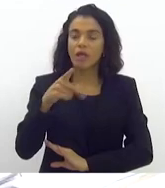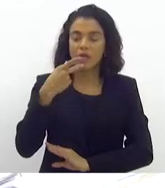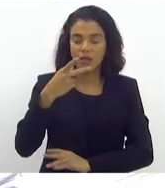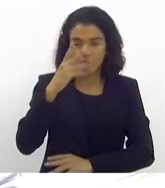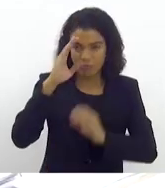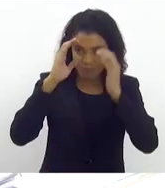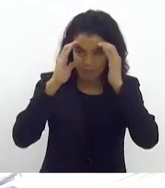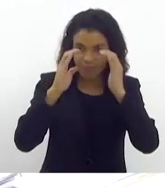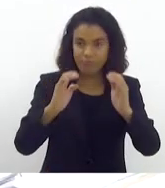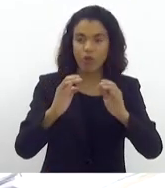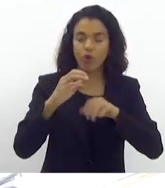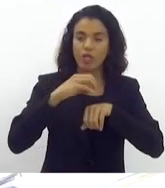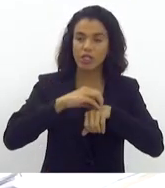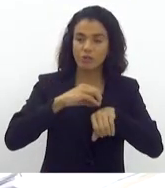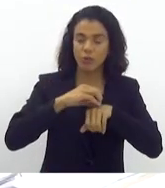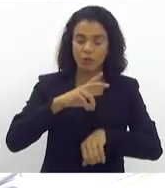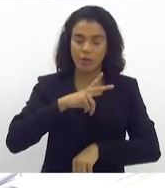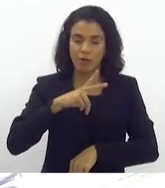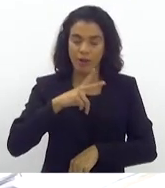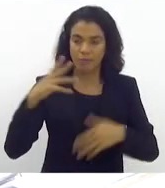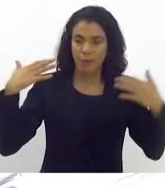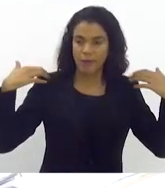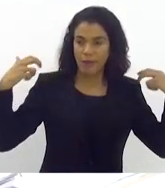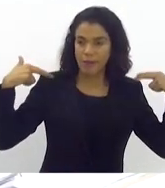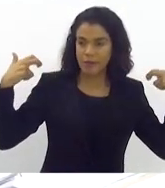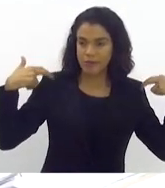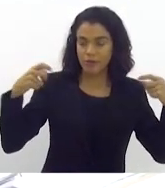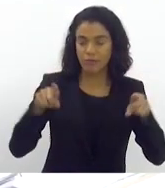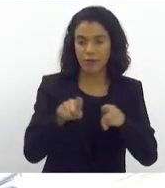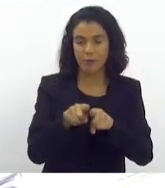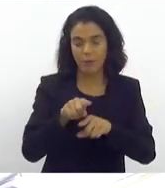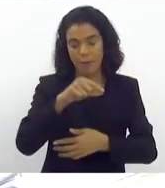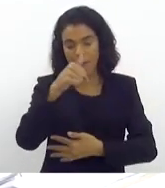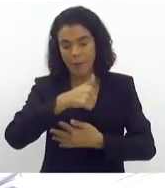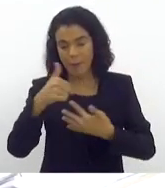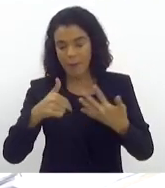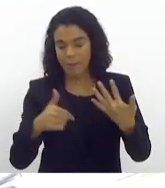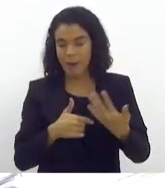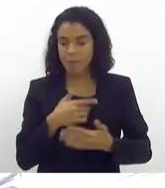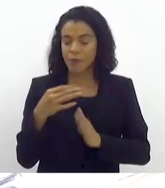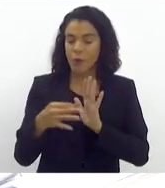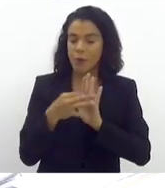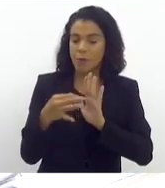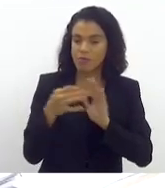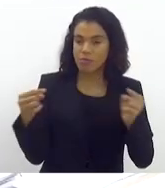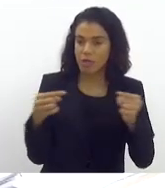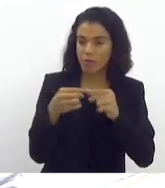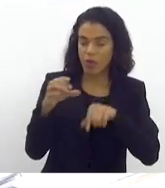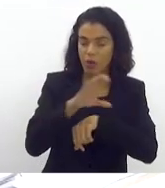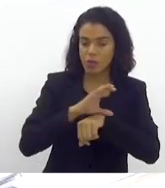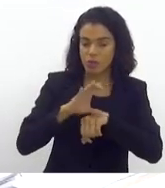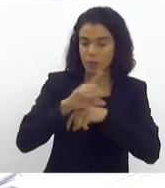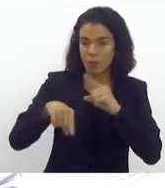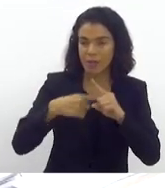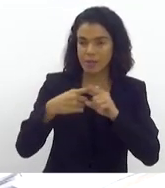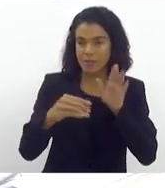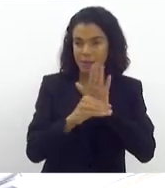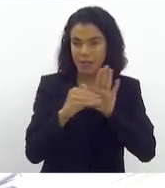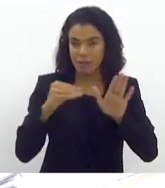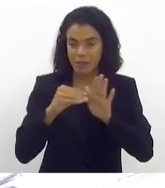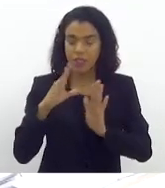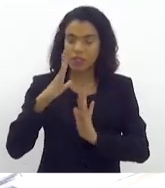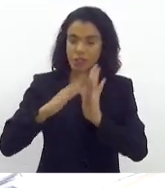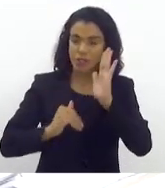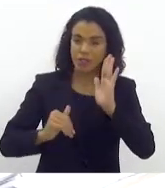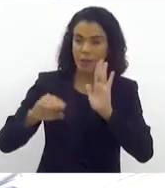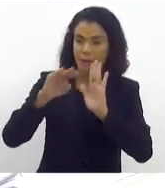disciplina o serviço de transporte particular de passageiros por aplicativo e dá outras providências. O parecer é pela constitucionalidade com emendas que tinha sido retirado de